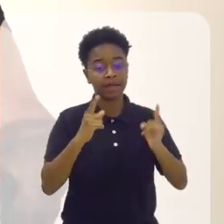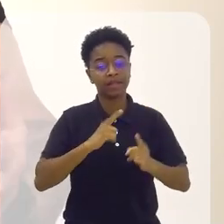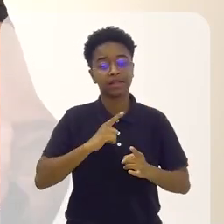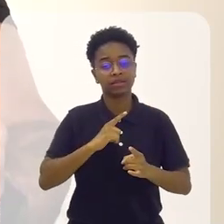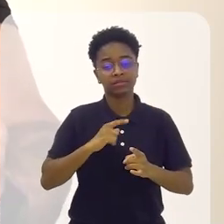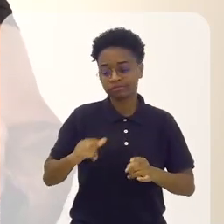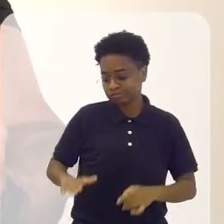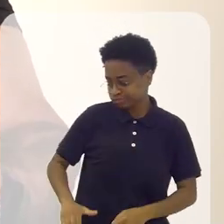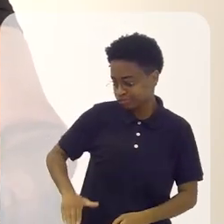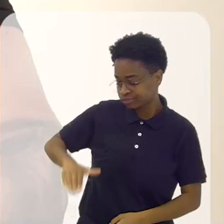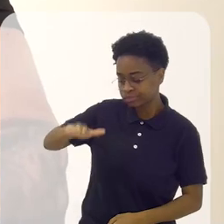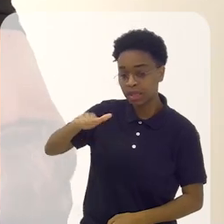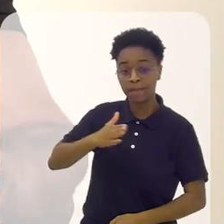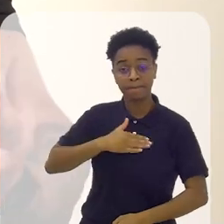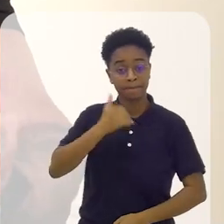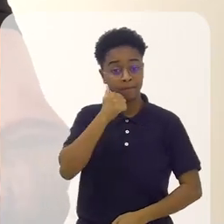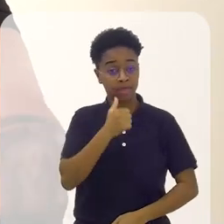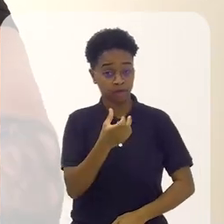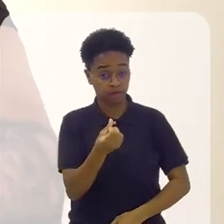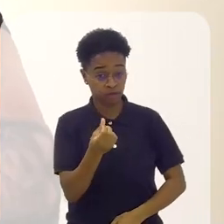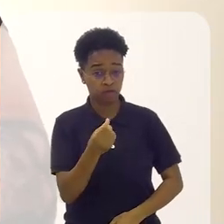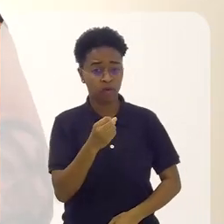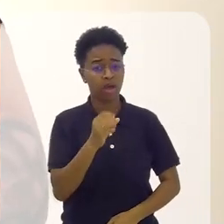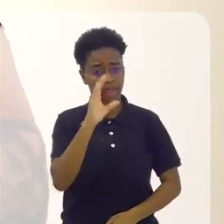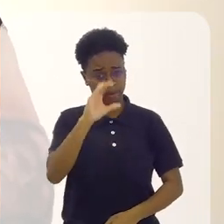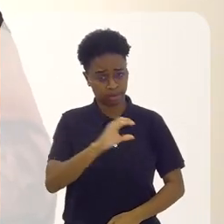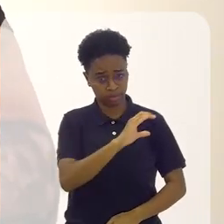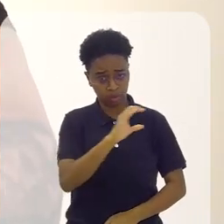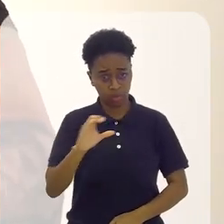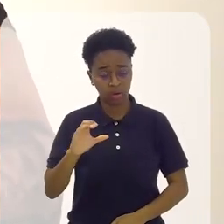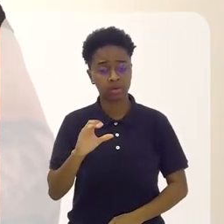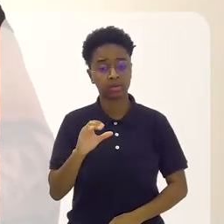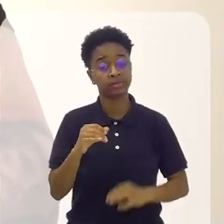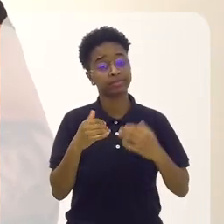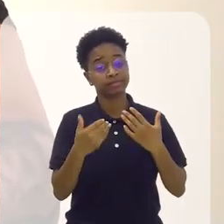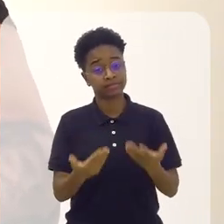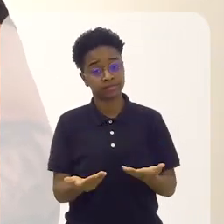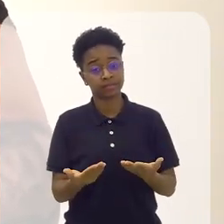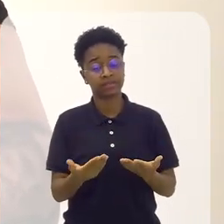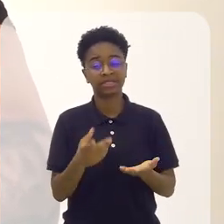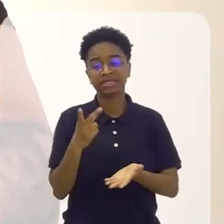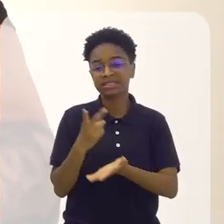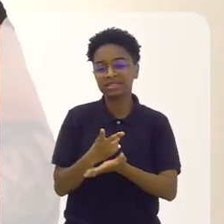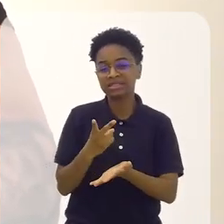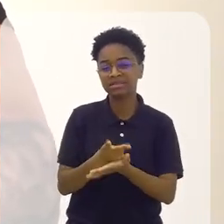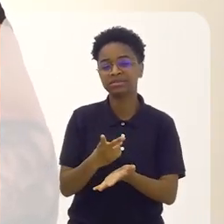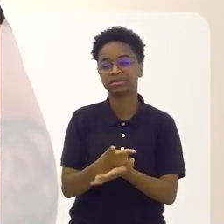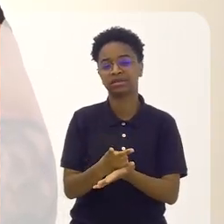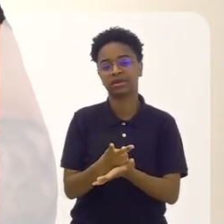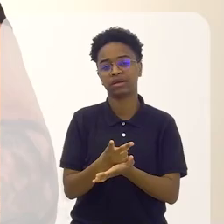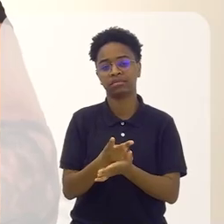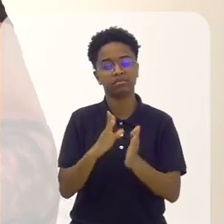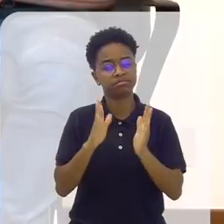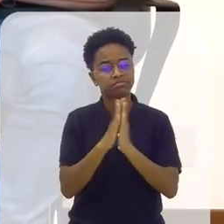tenho uma formação, minha avó, por parte de pai, era muito católica. Então, assim, ela